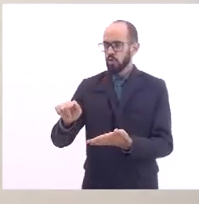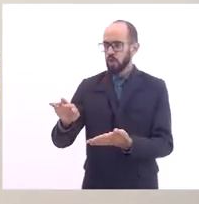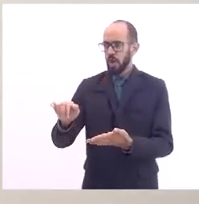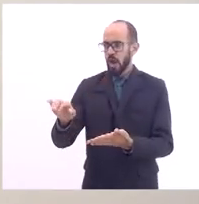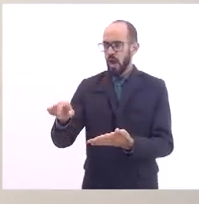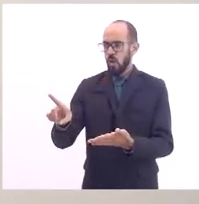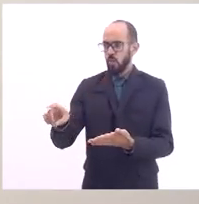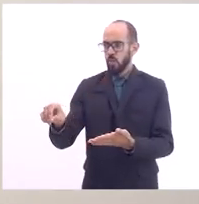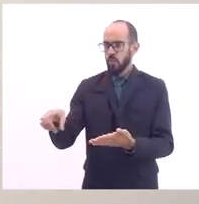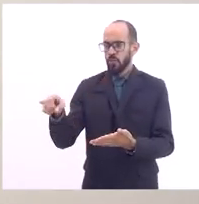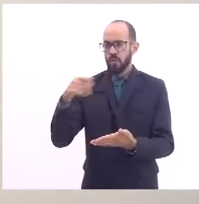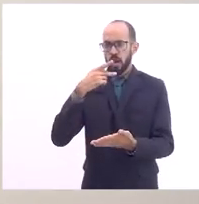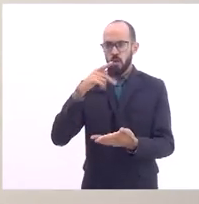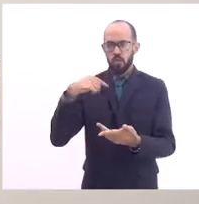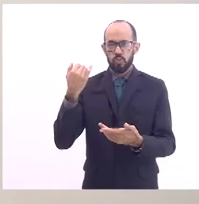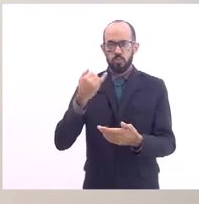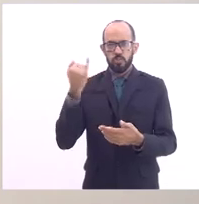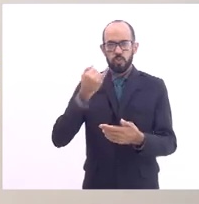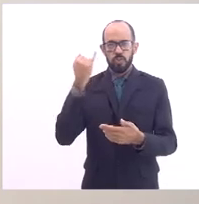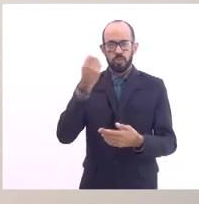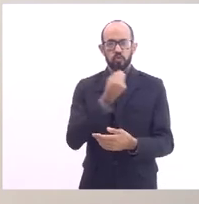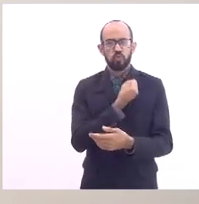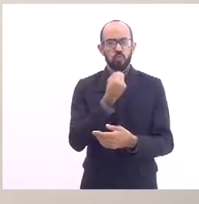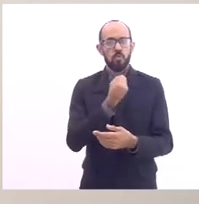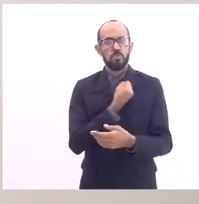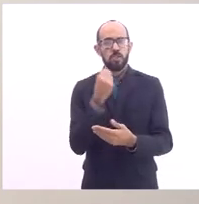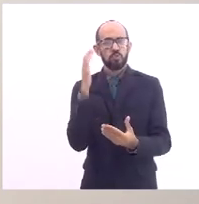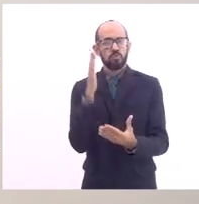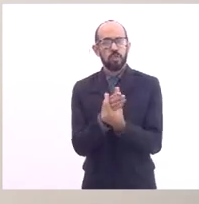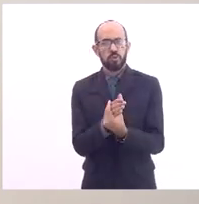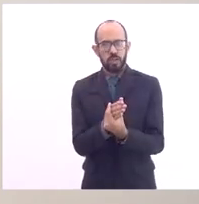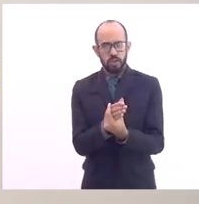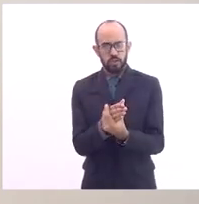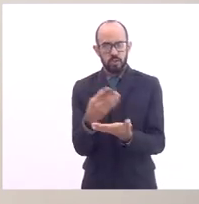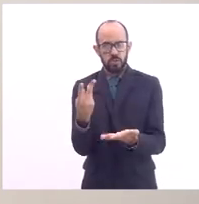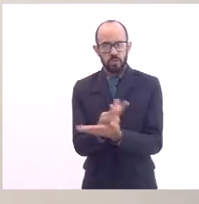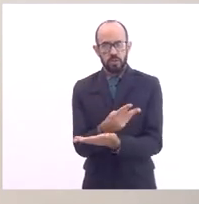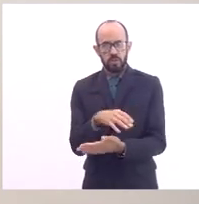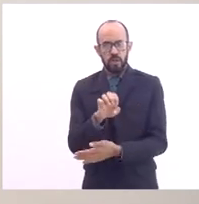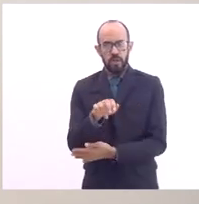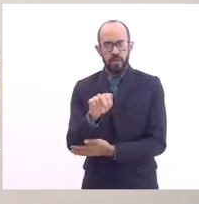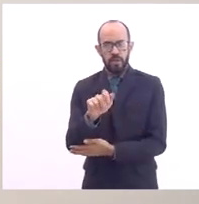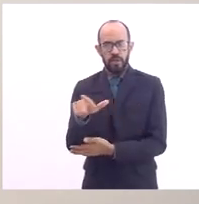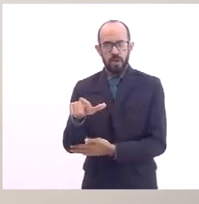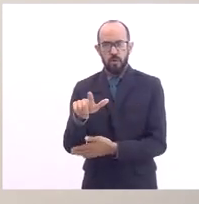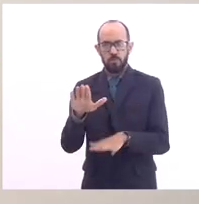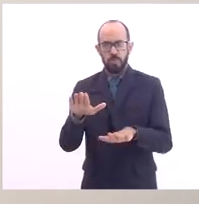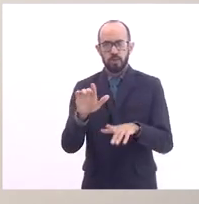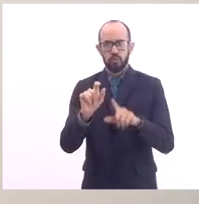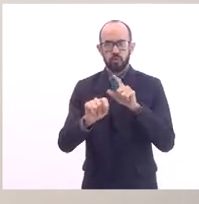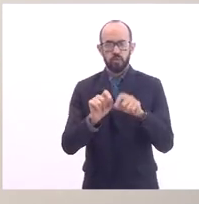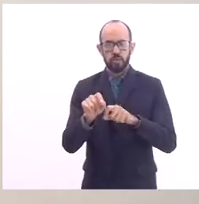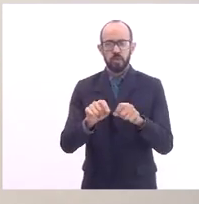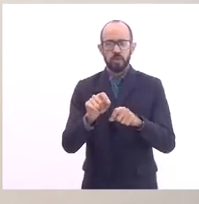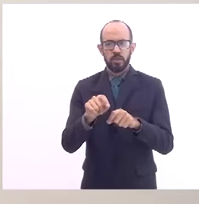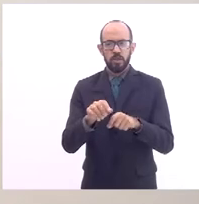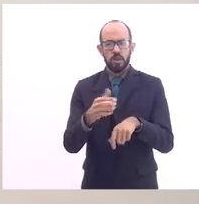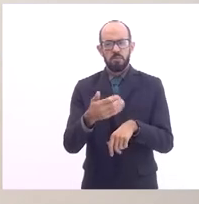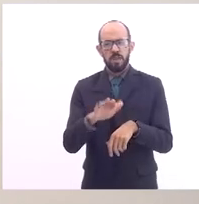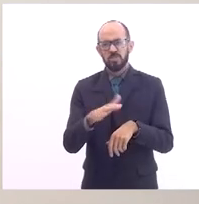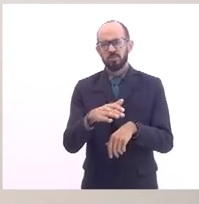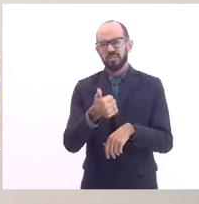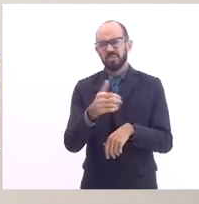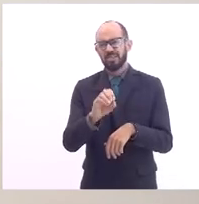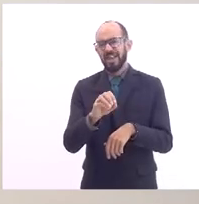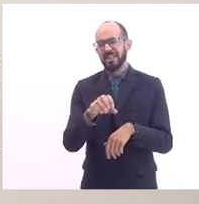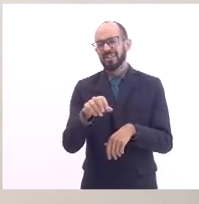o significativo número de processos judiciais que envolvem a Enel. E aí, voltando, nós temos aí que 10 a 15%